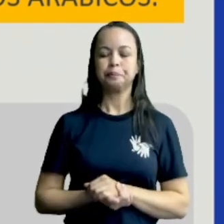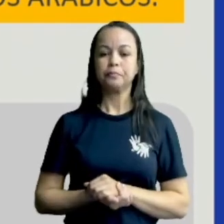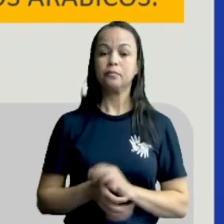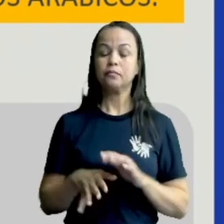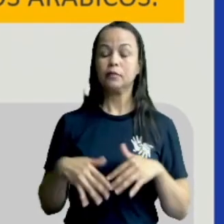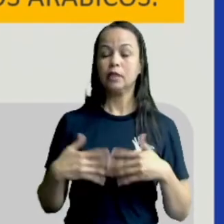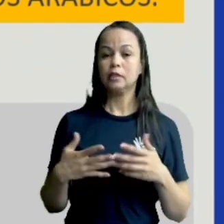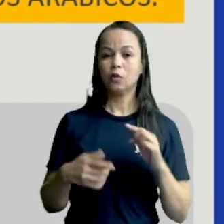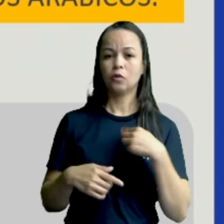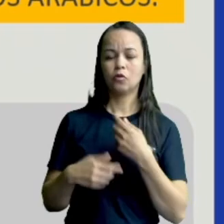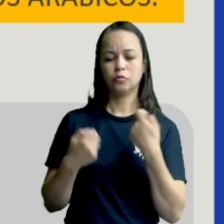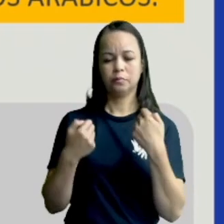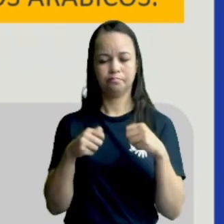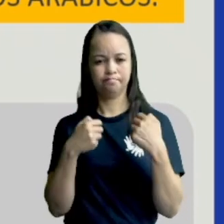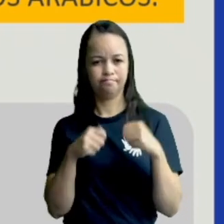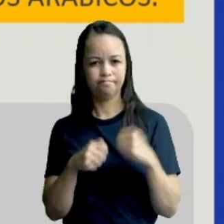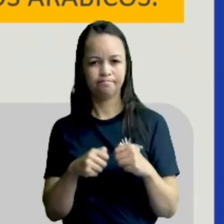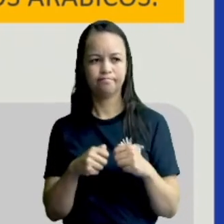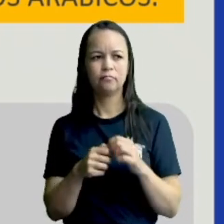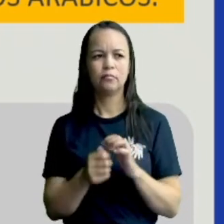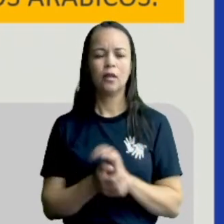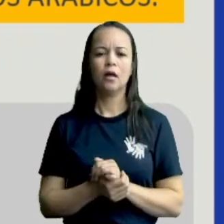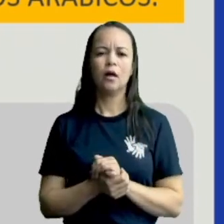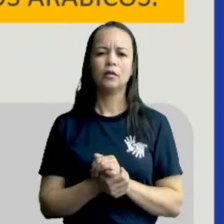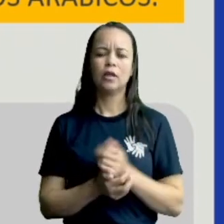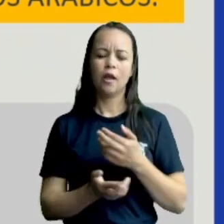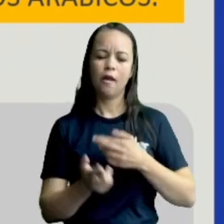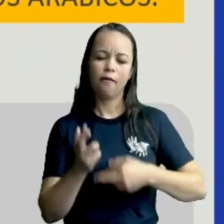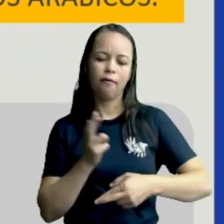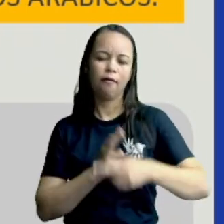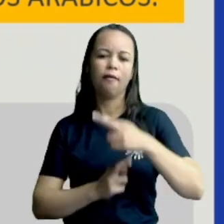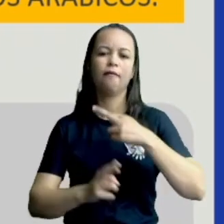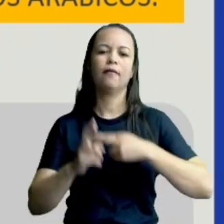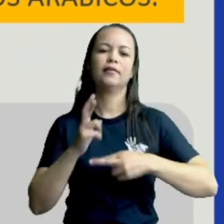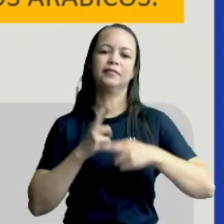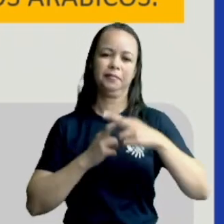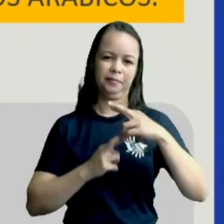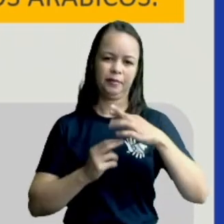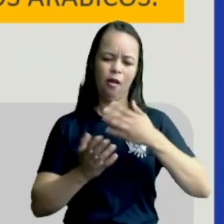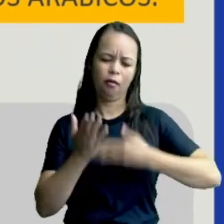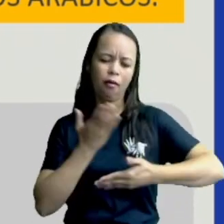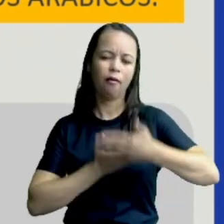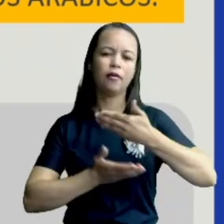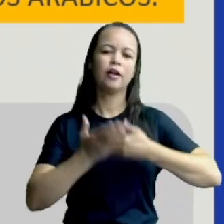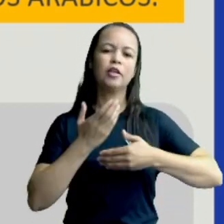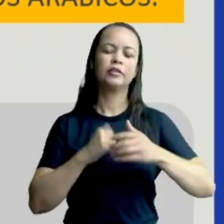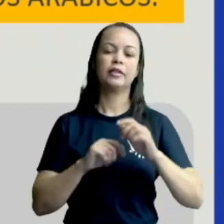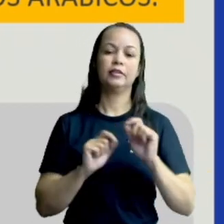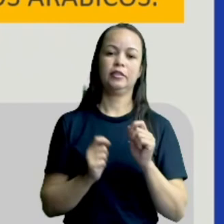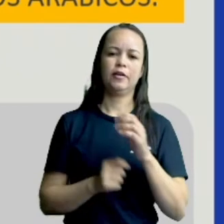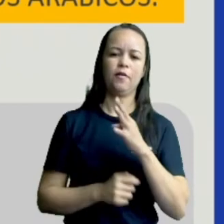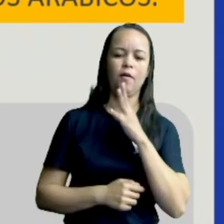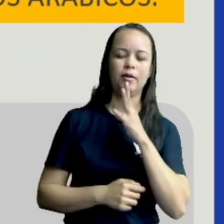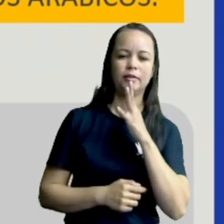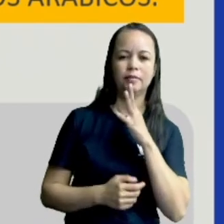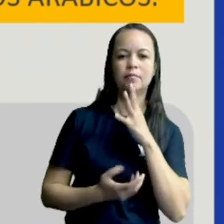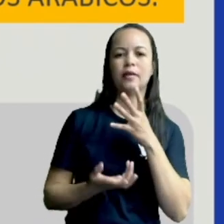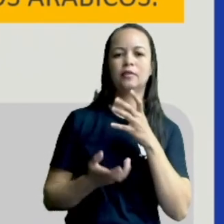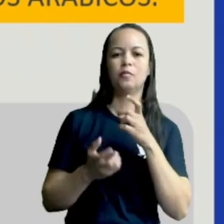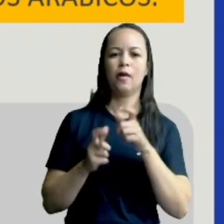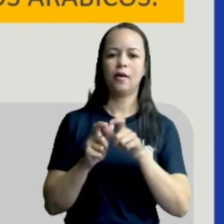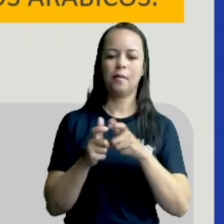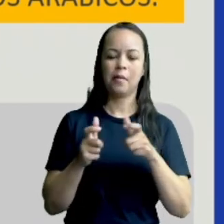Então, a gente precisava ter essa relação, né, desse conhecimento para a medida de